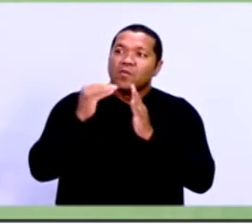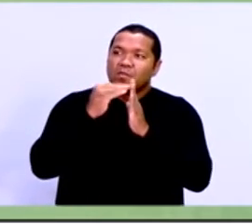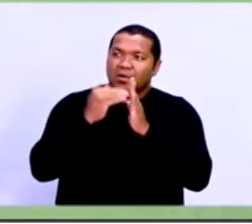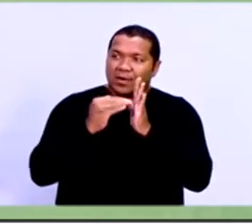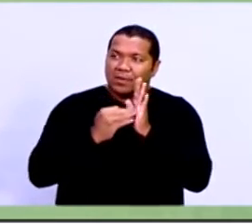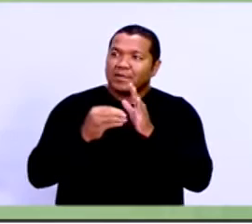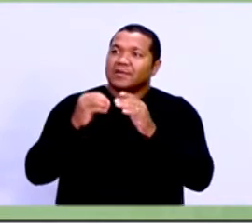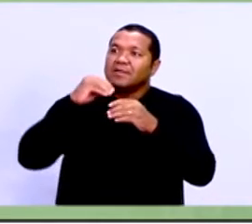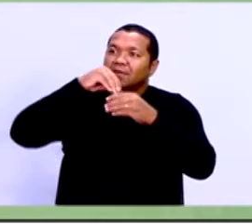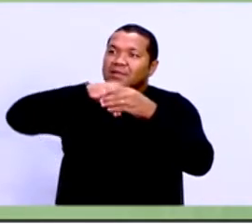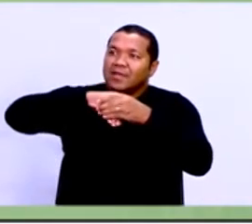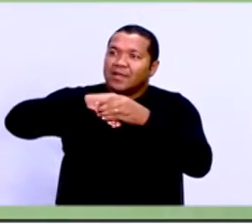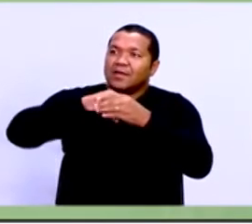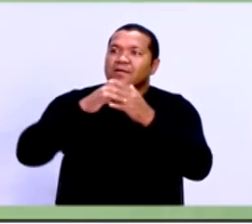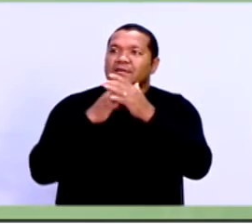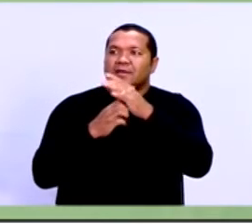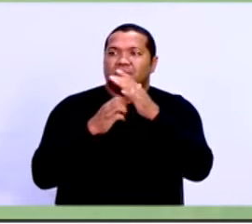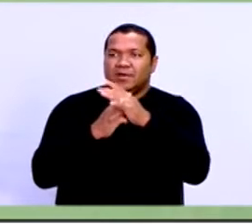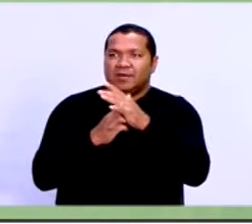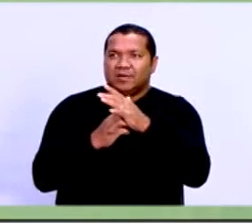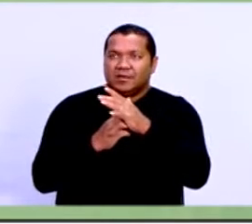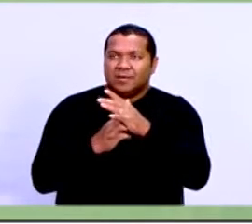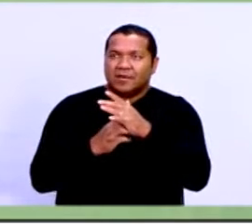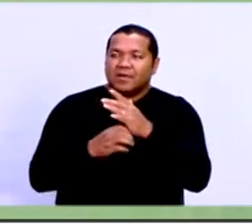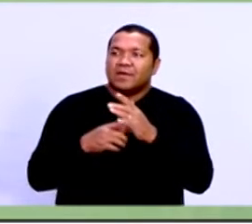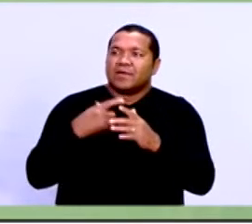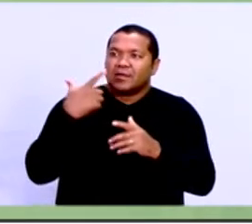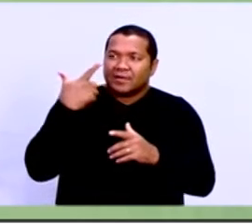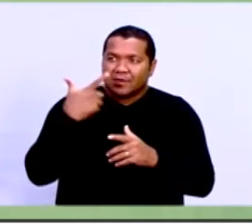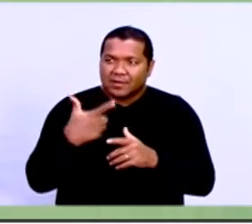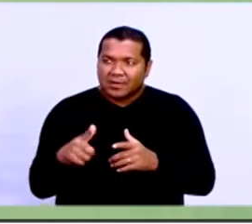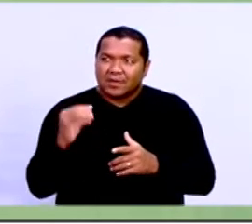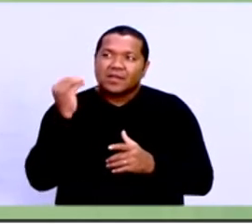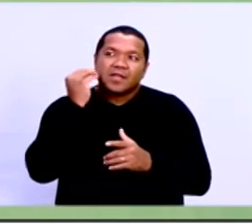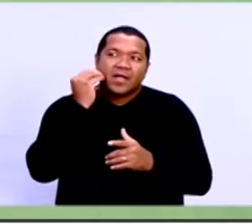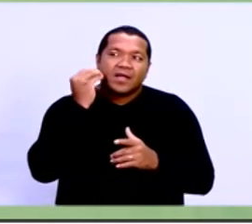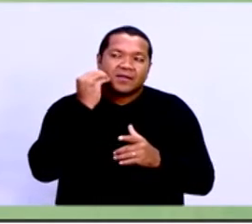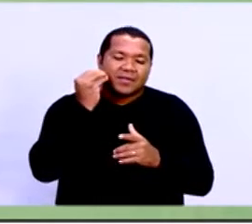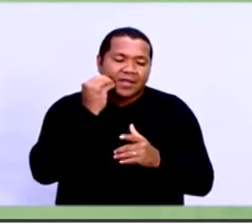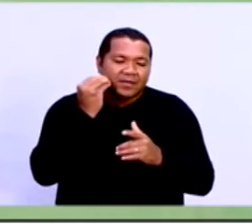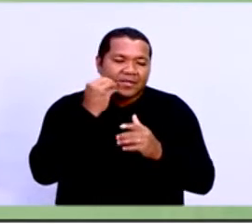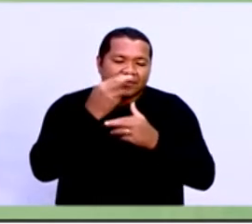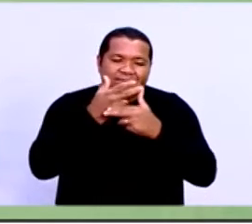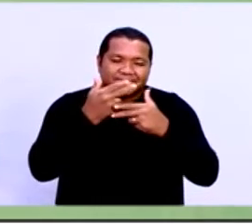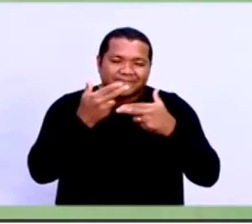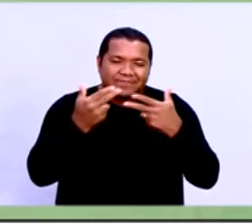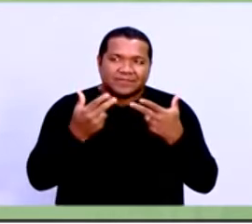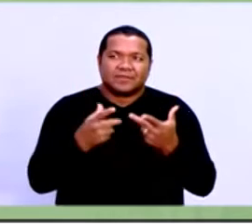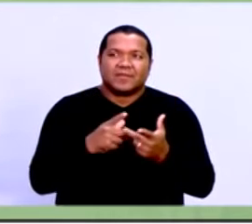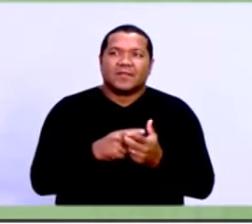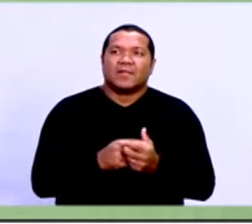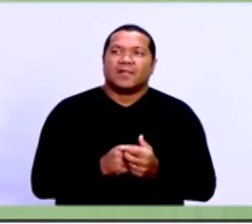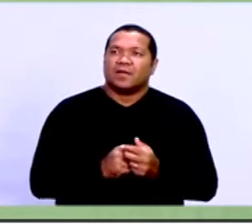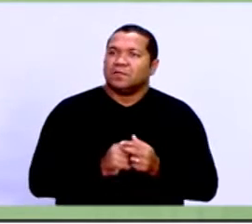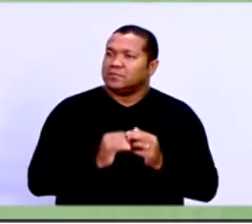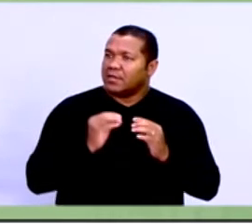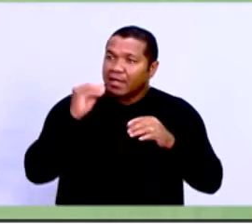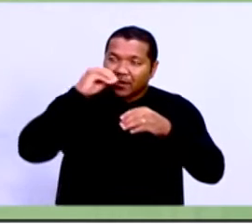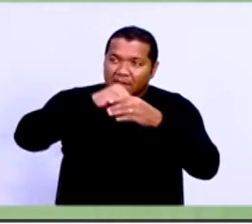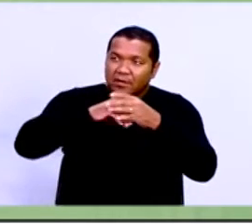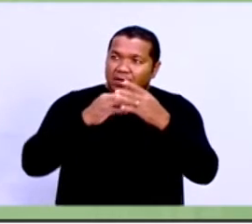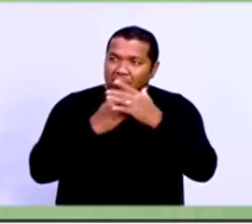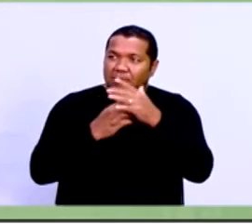empresa eles ficam utilizando os dados da empresa e fazendo as os testes lá dentro